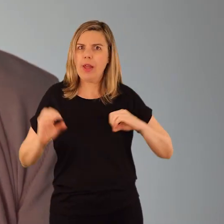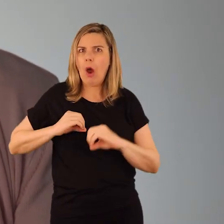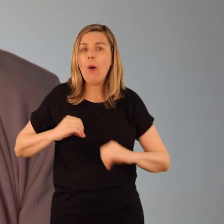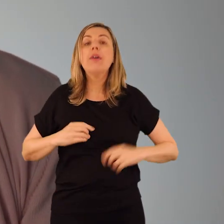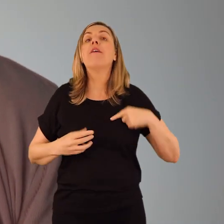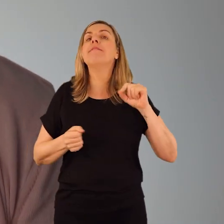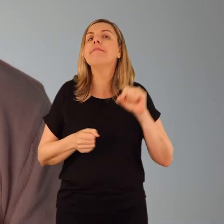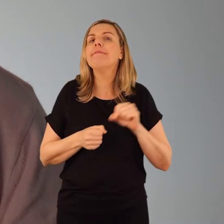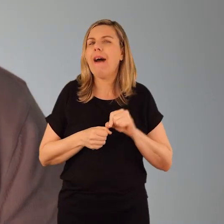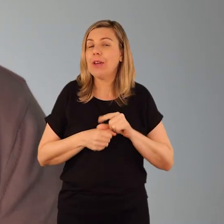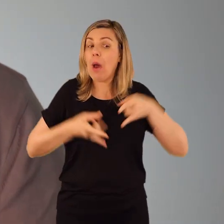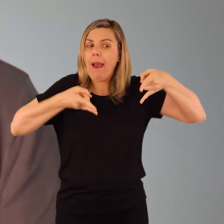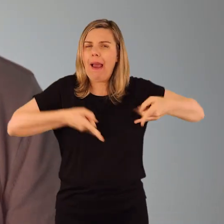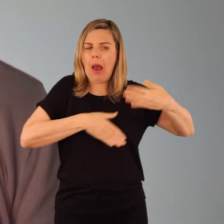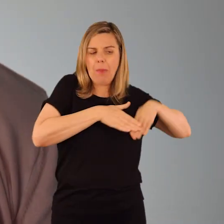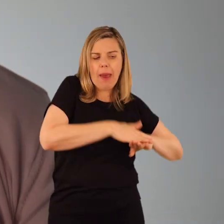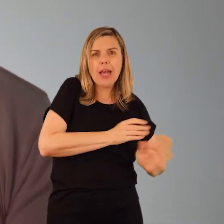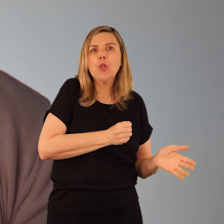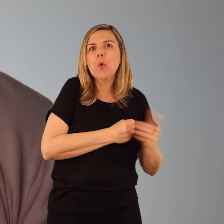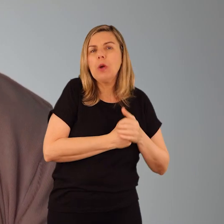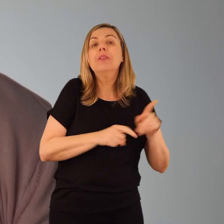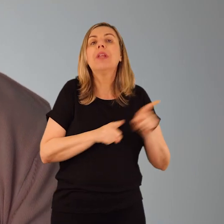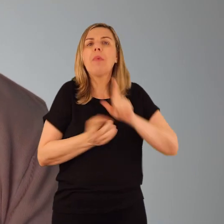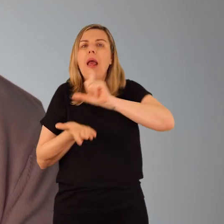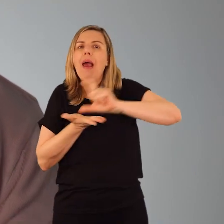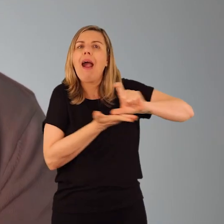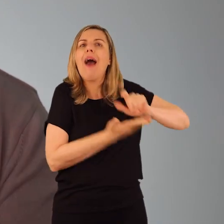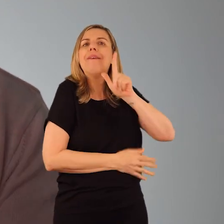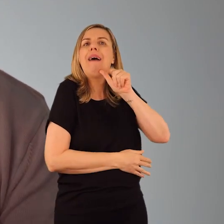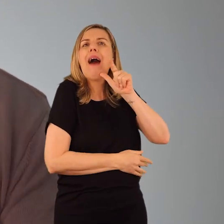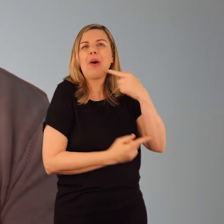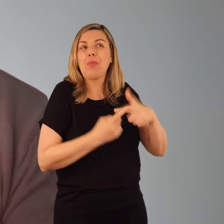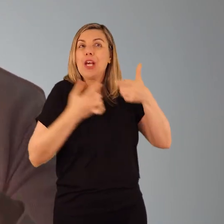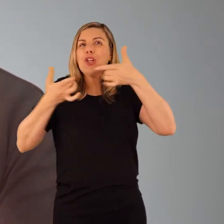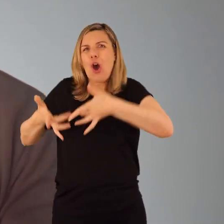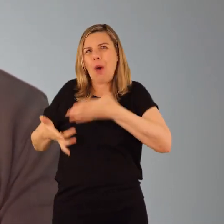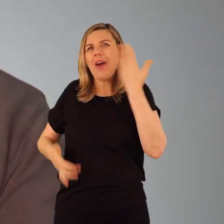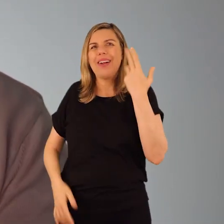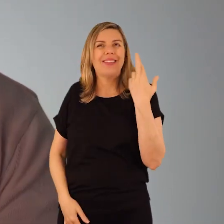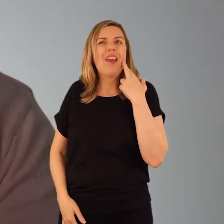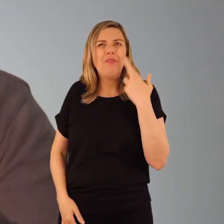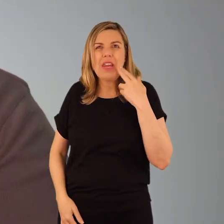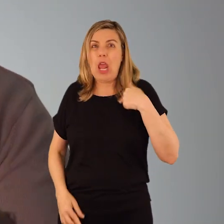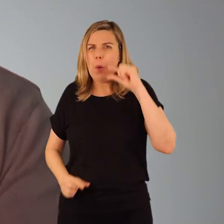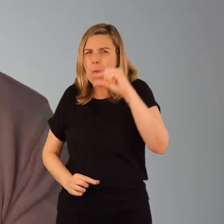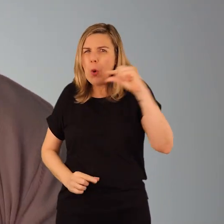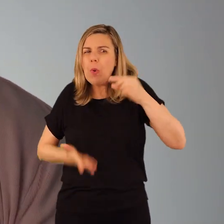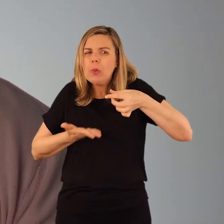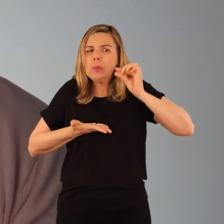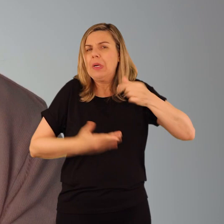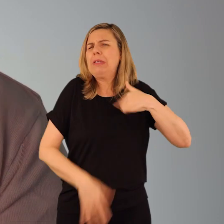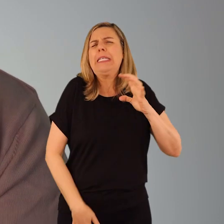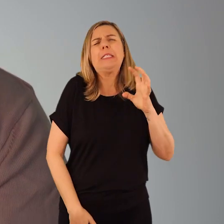cama. Escondi embaixo da minha cama também umas garrafinhas com água, né? Porque sobrava dos refrigerantes que eu tomava os golinhos.